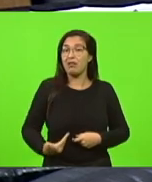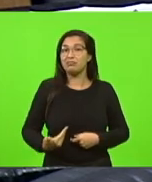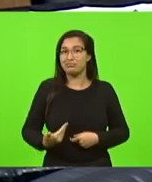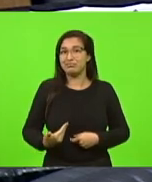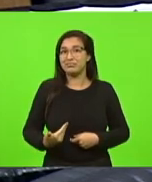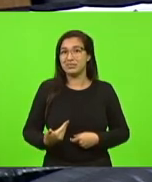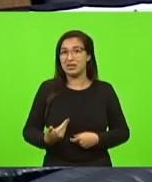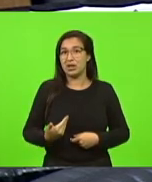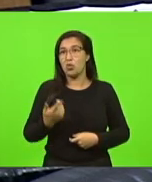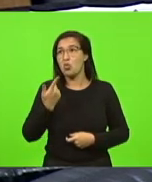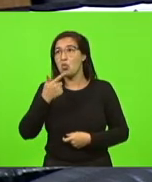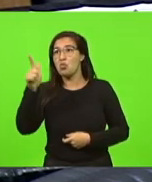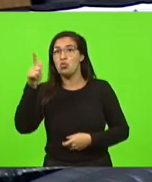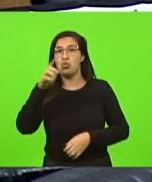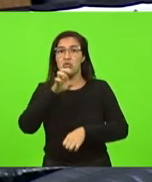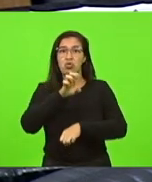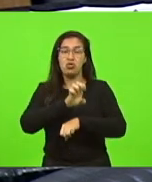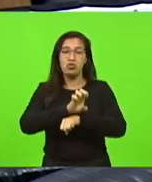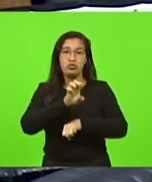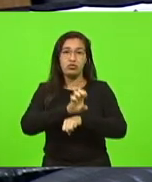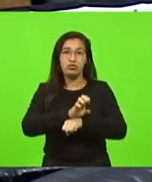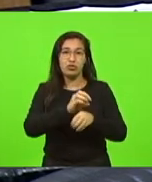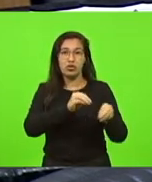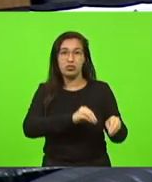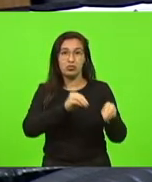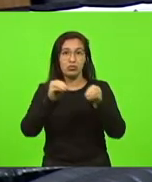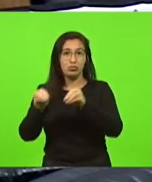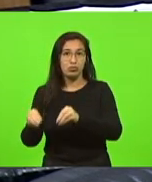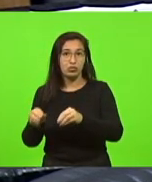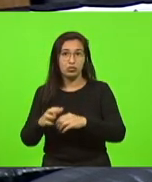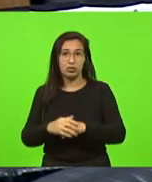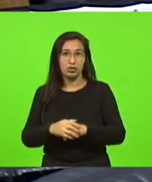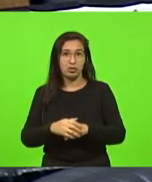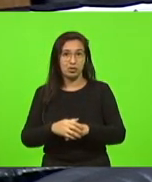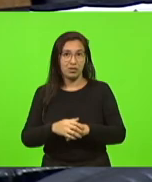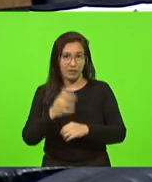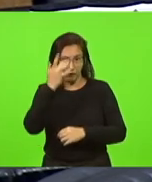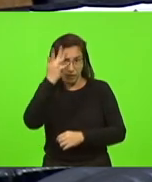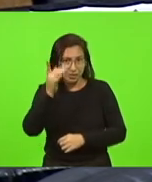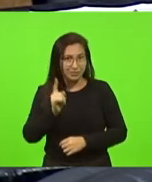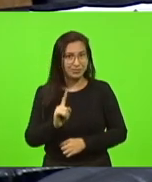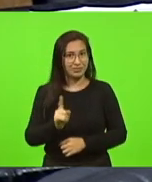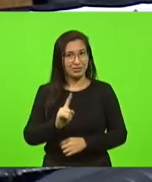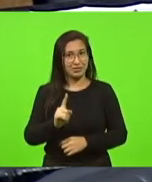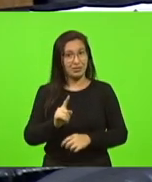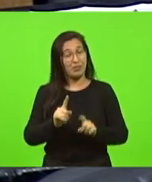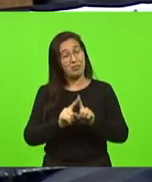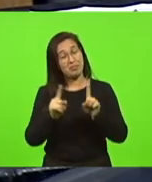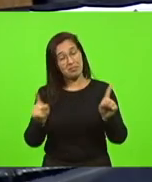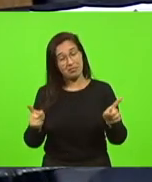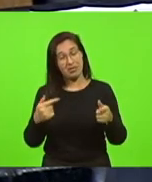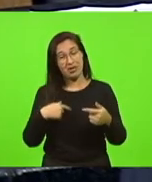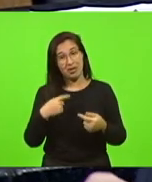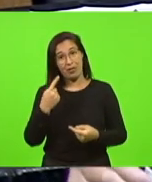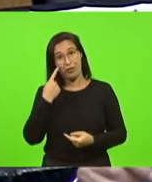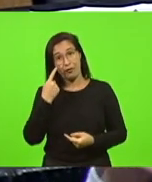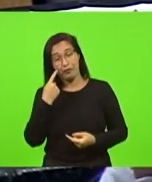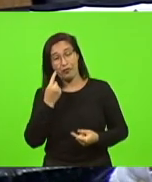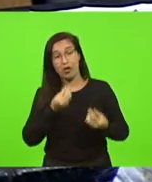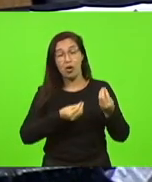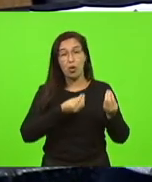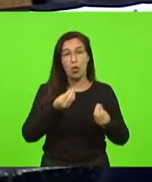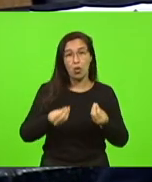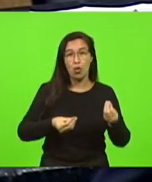ir para outro Estado. Não é fácil levantar acampamento, mas vai depender de mim, eu vou ter que buscar alternativa.